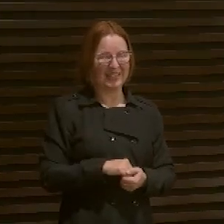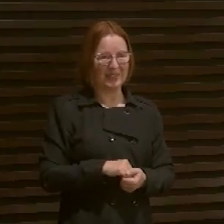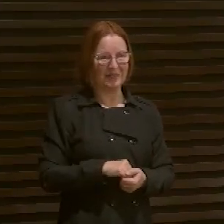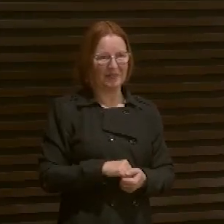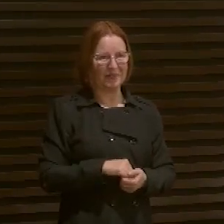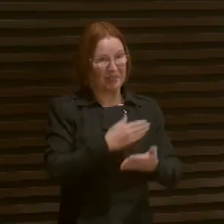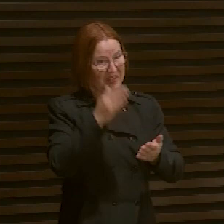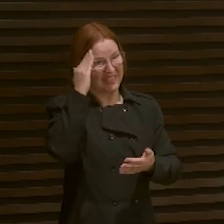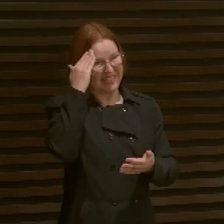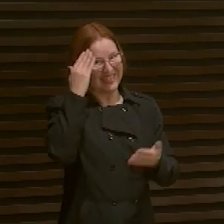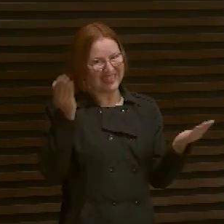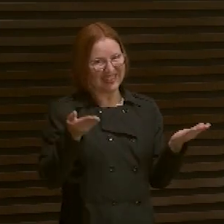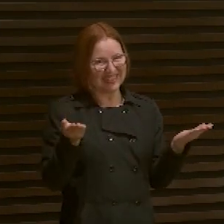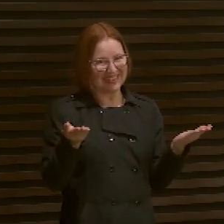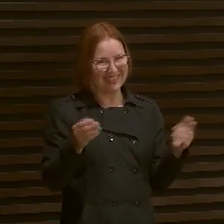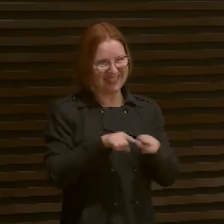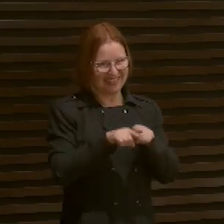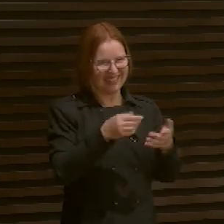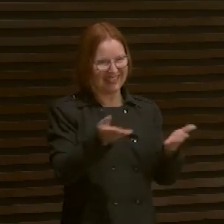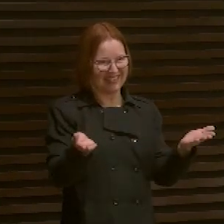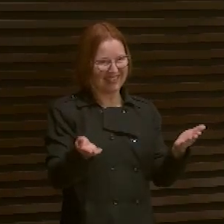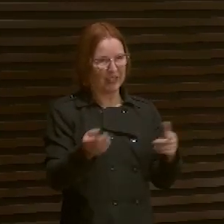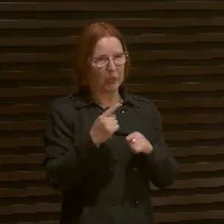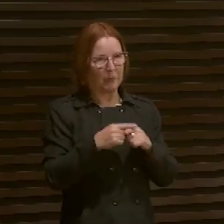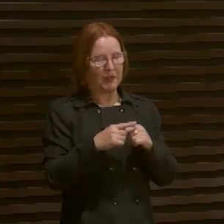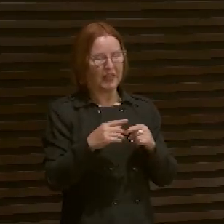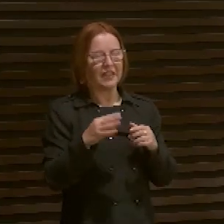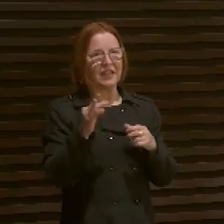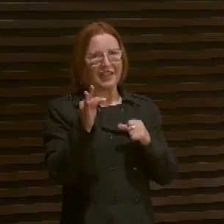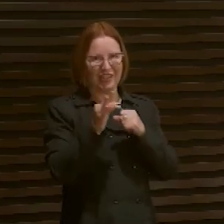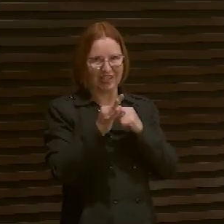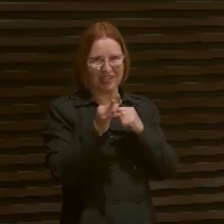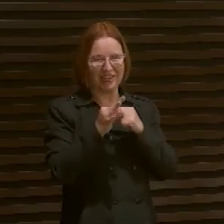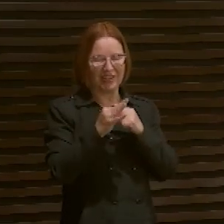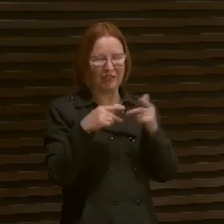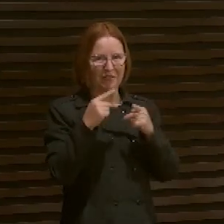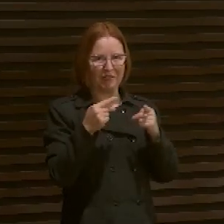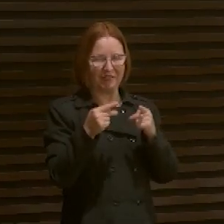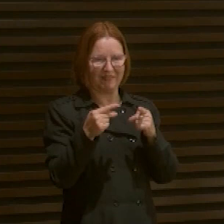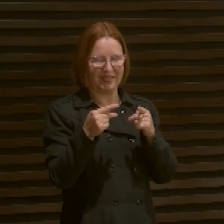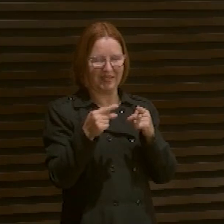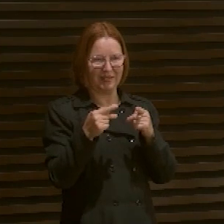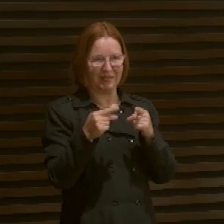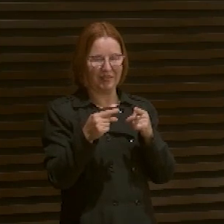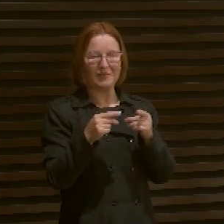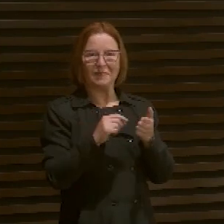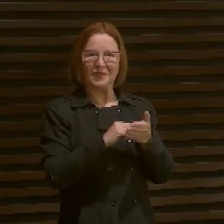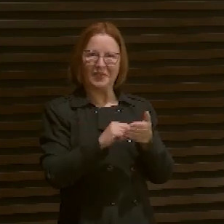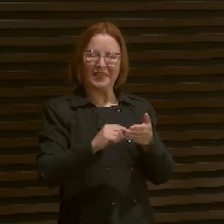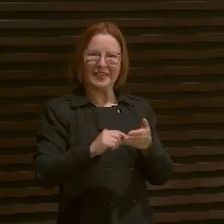Vocês entendem agora, irmãos, por que Tiago disse aquilo? Aquele versículo que nós abrimos no começo da manhã? Vamos voltar